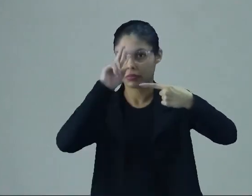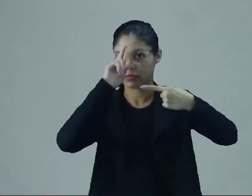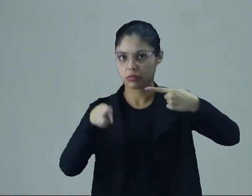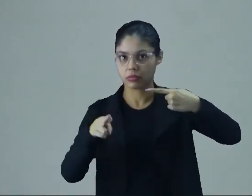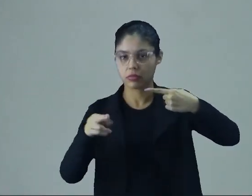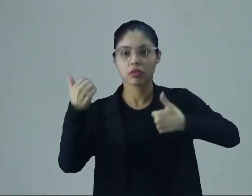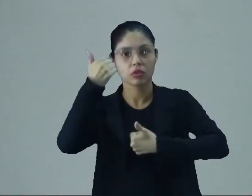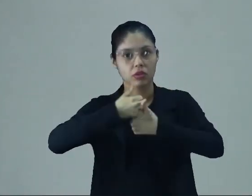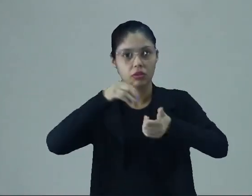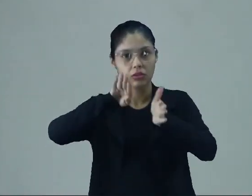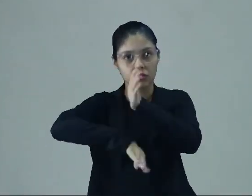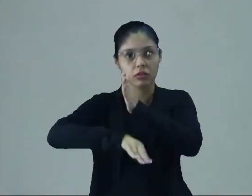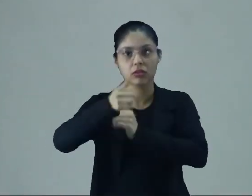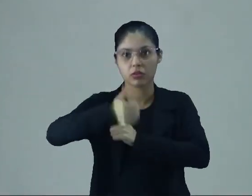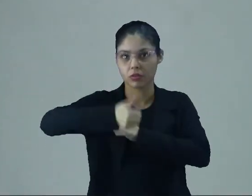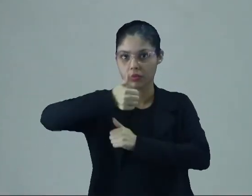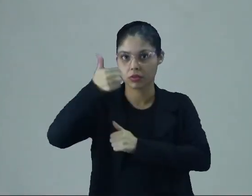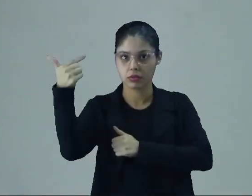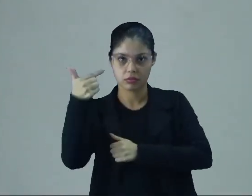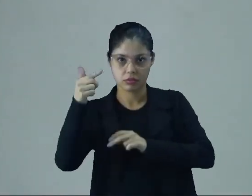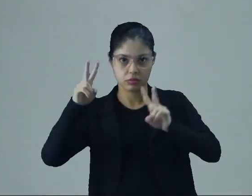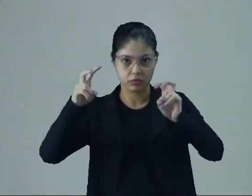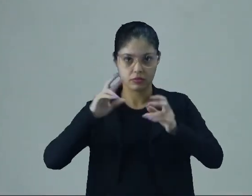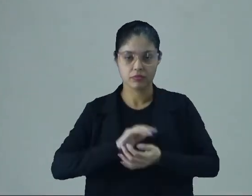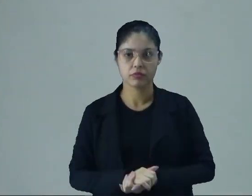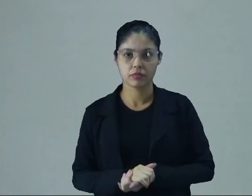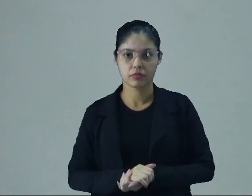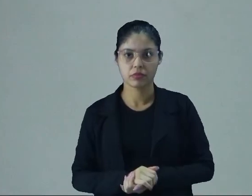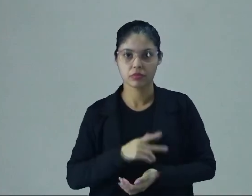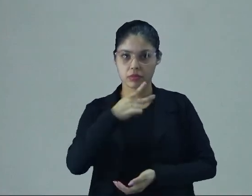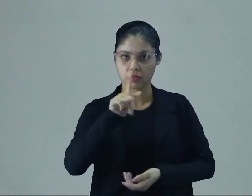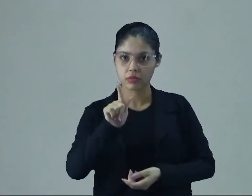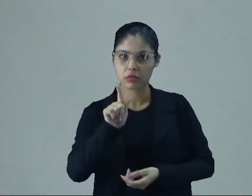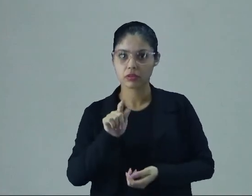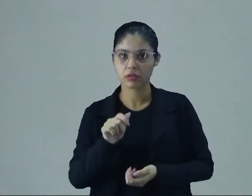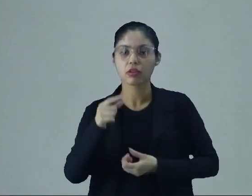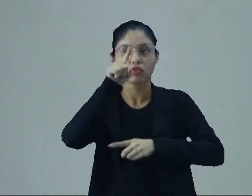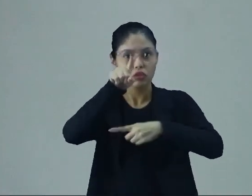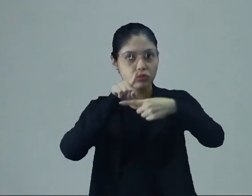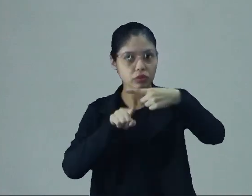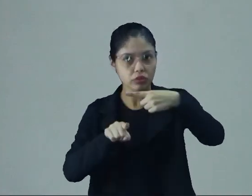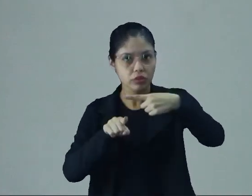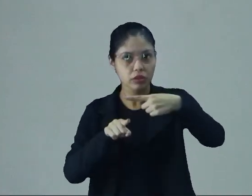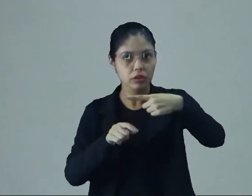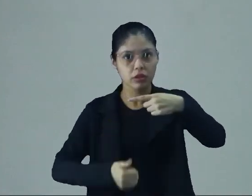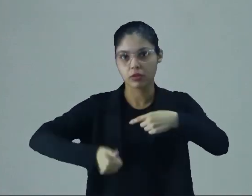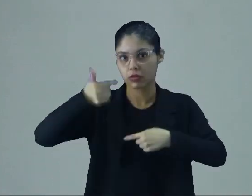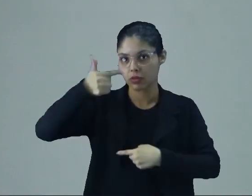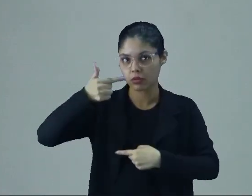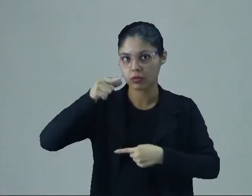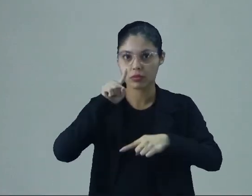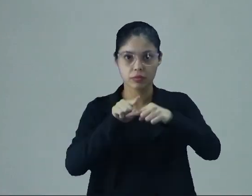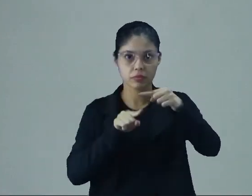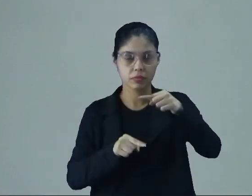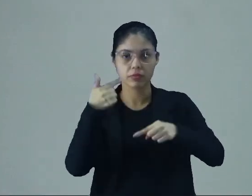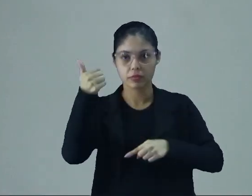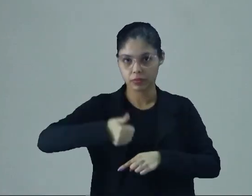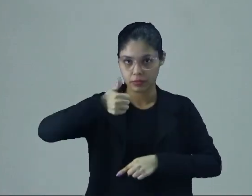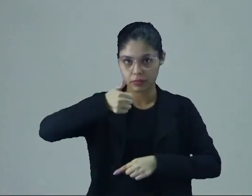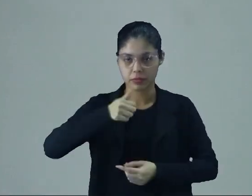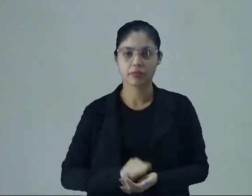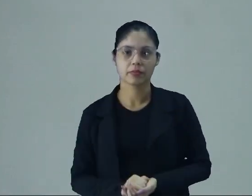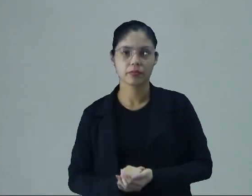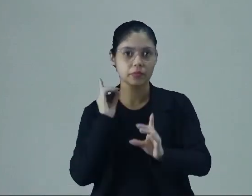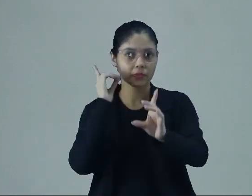razão é subtrair o segundo do primeiro termo. PG, você vai dividir o segundo pelo primeiro termo, ok?